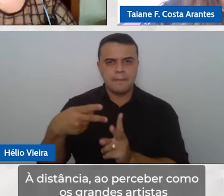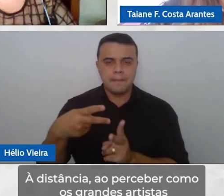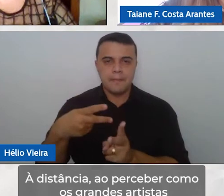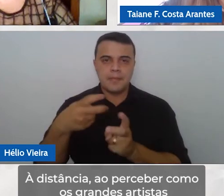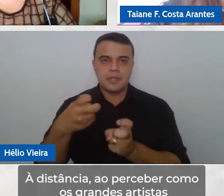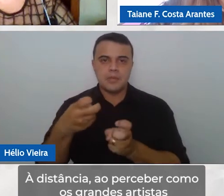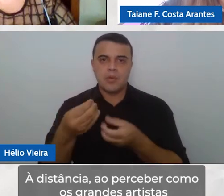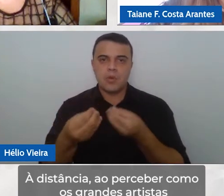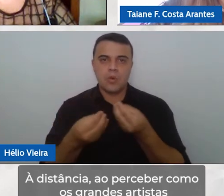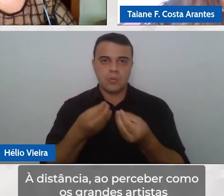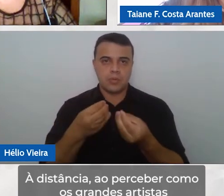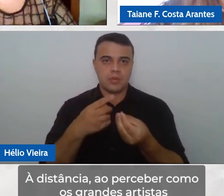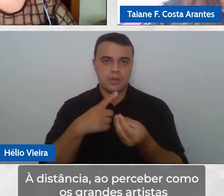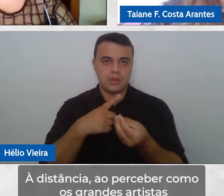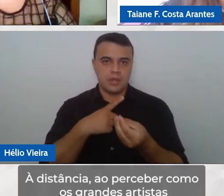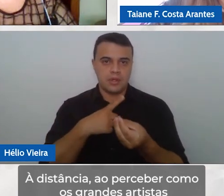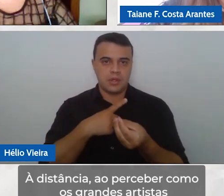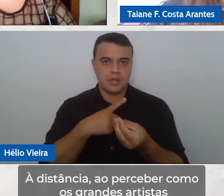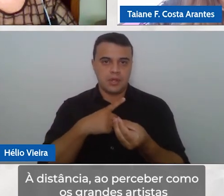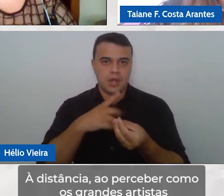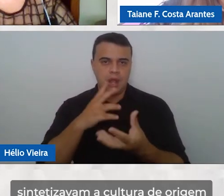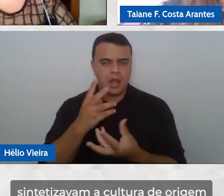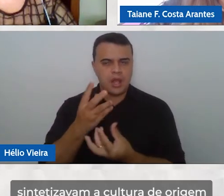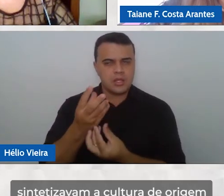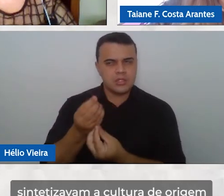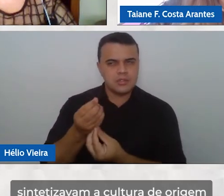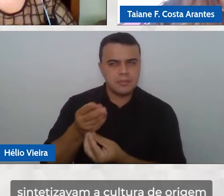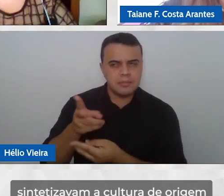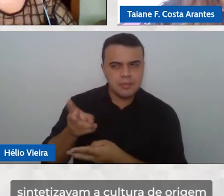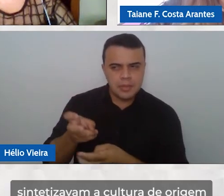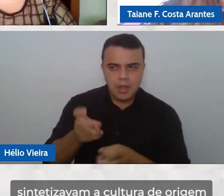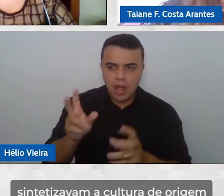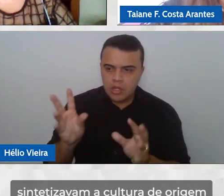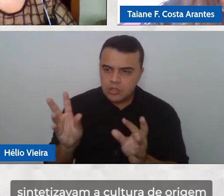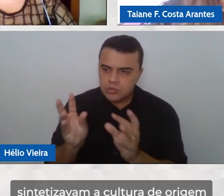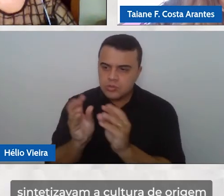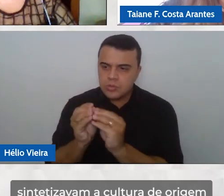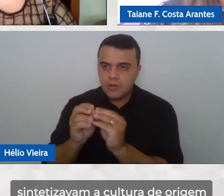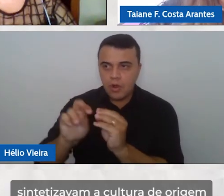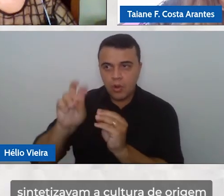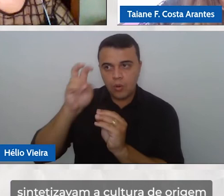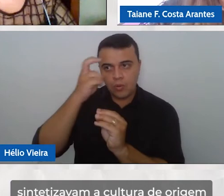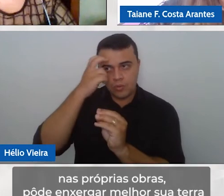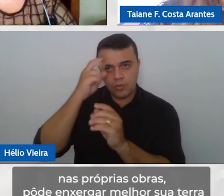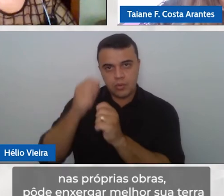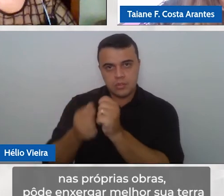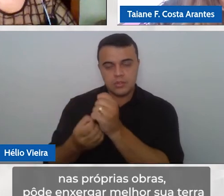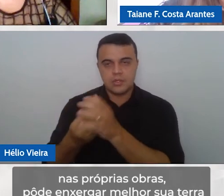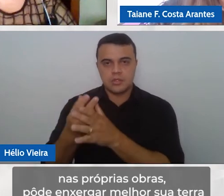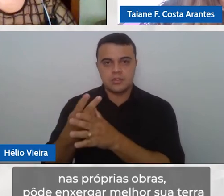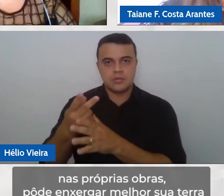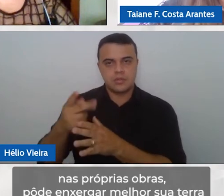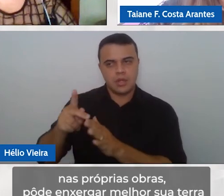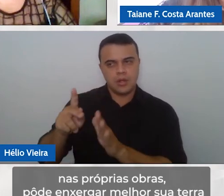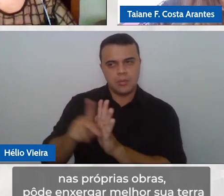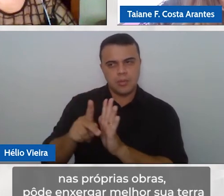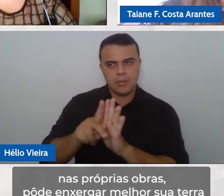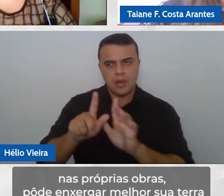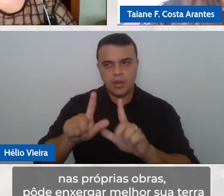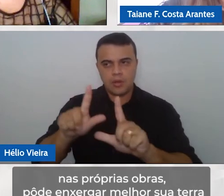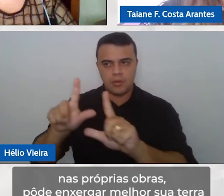como grandes artistas sintetizavam a cultura de origem nas próprias